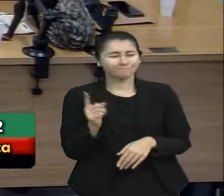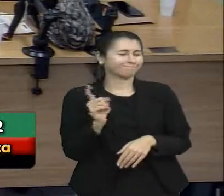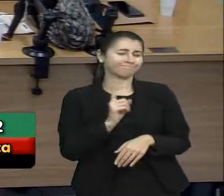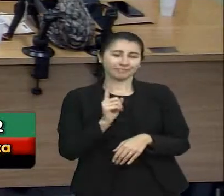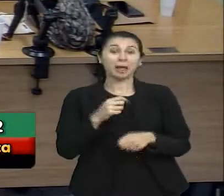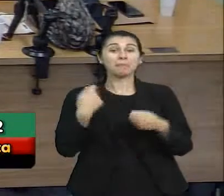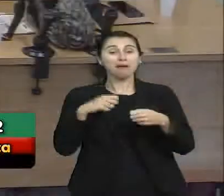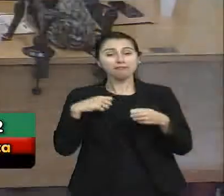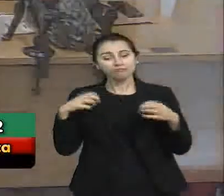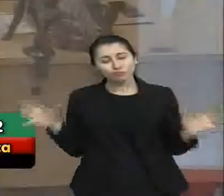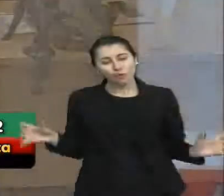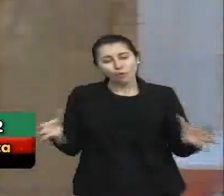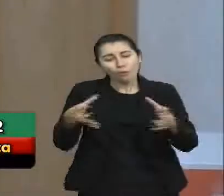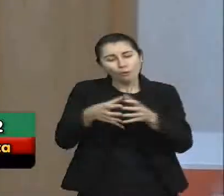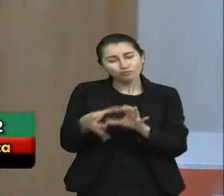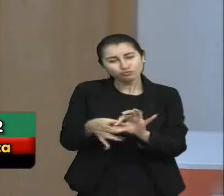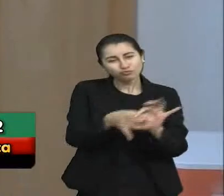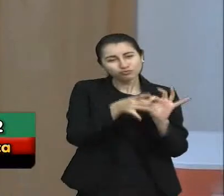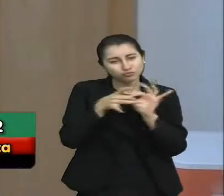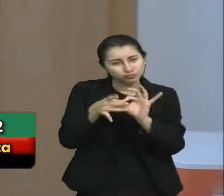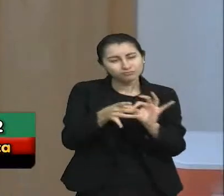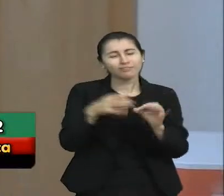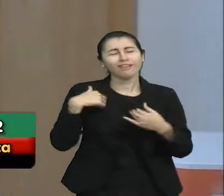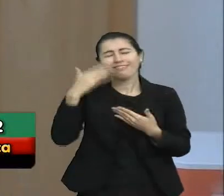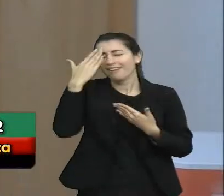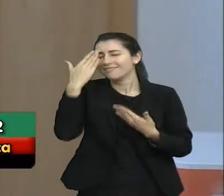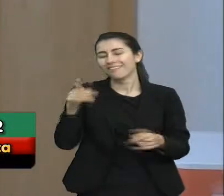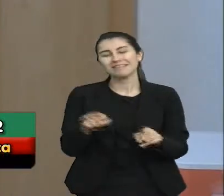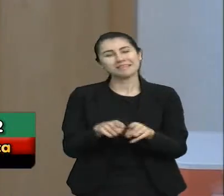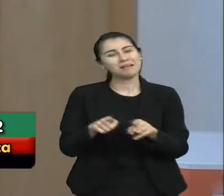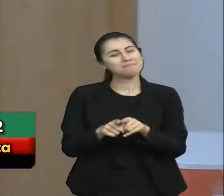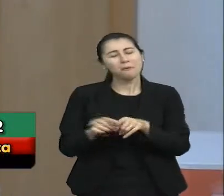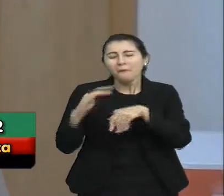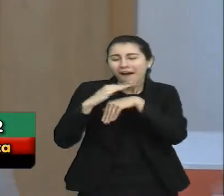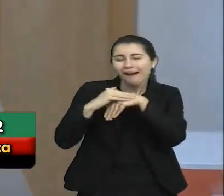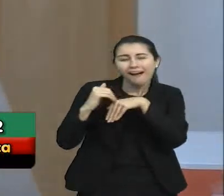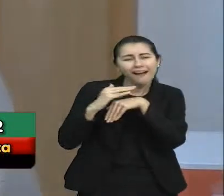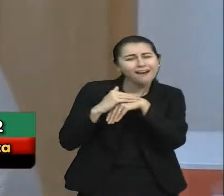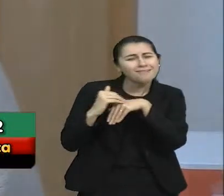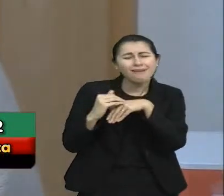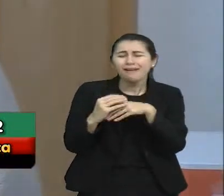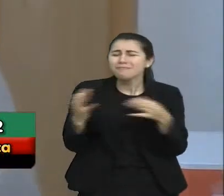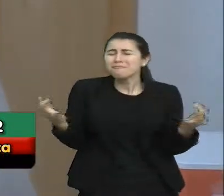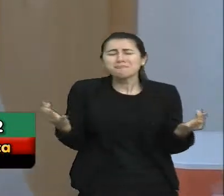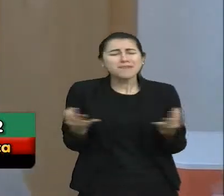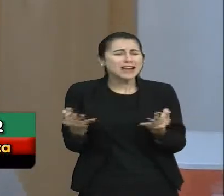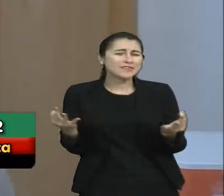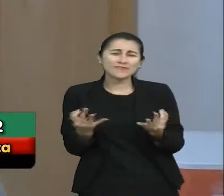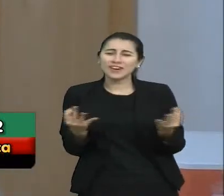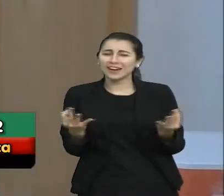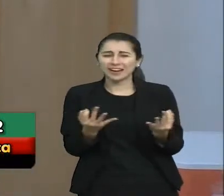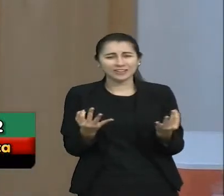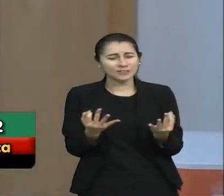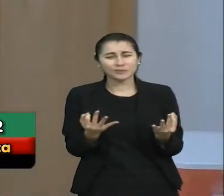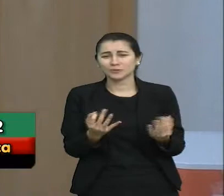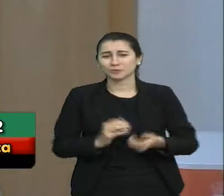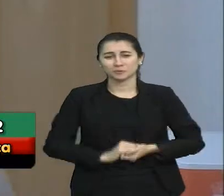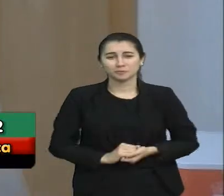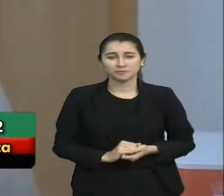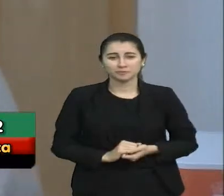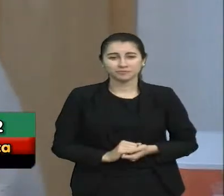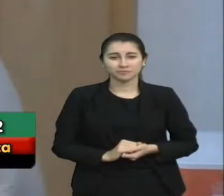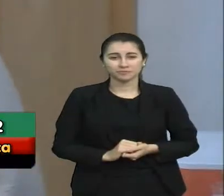né? Então, eu tenho a agradecer, e também ao acolhimento impecável desta casa, vereadora, porque eu